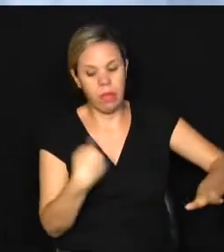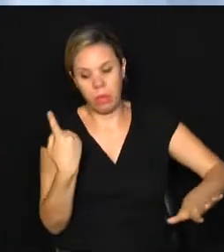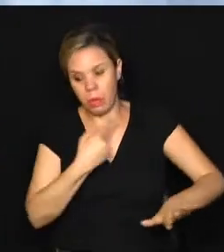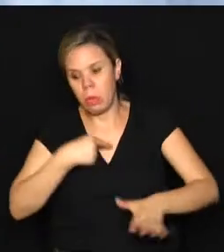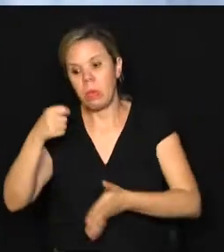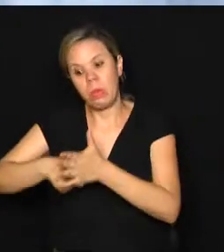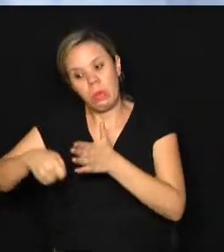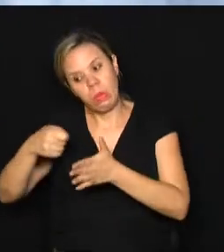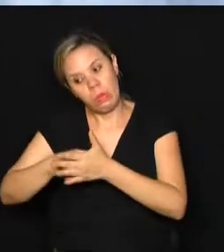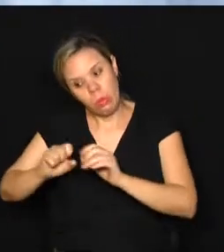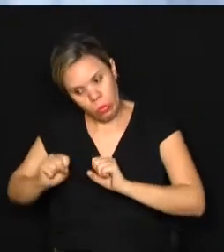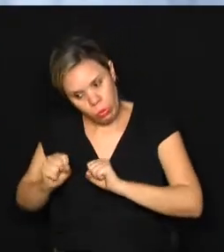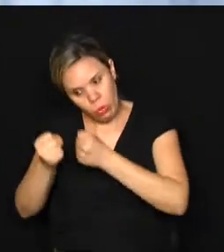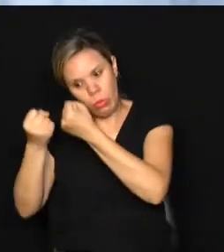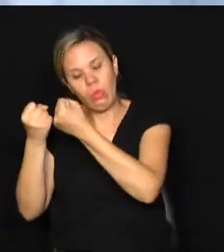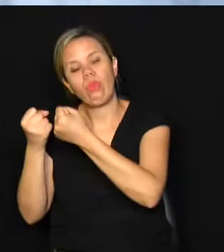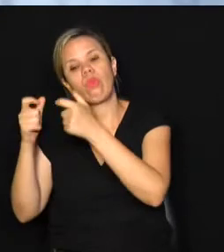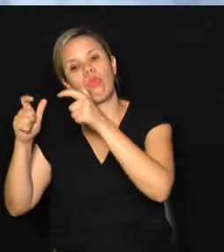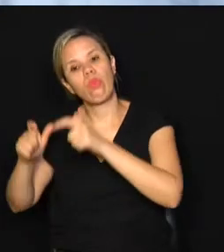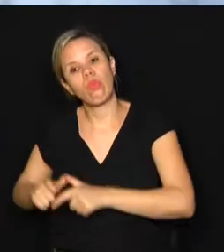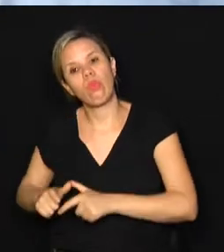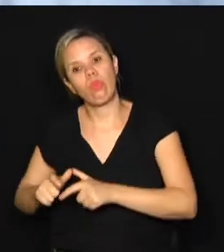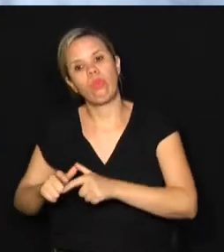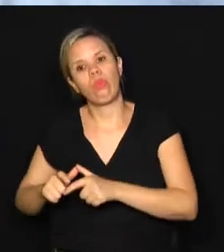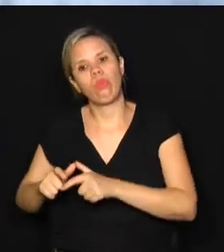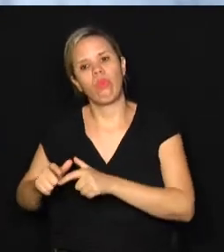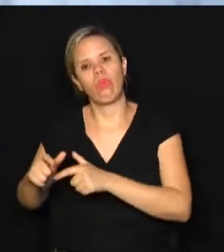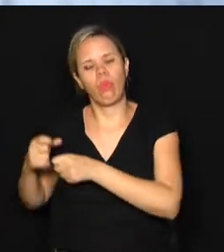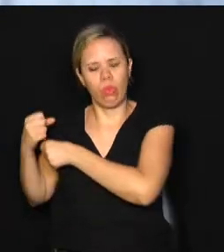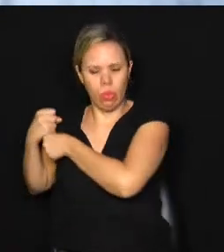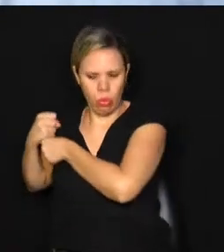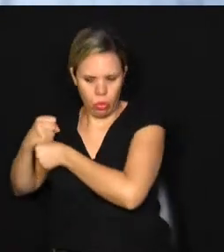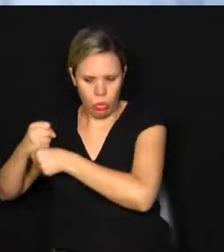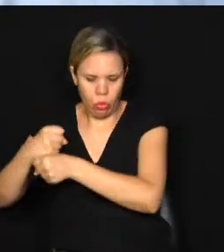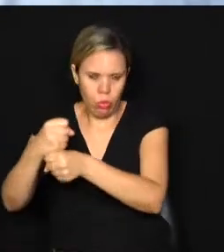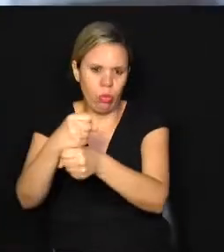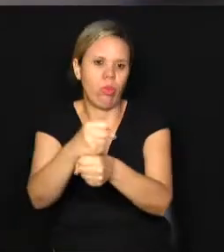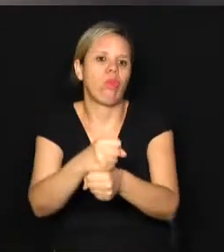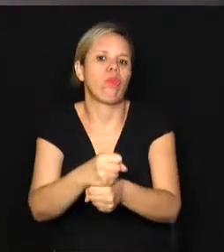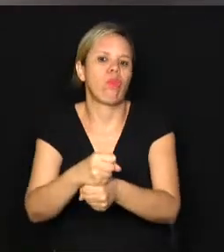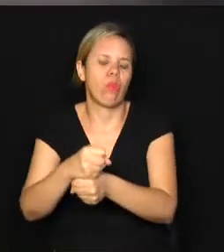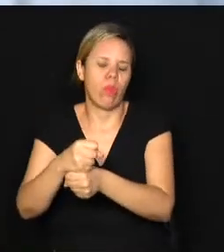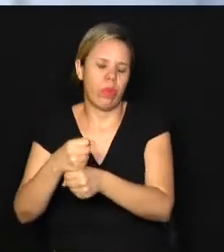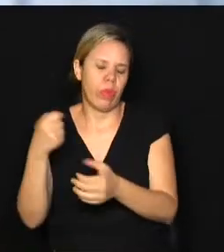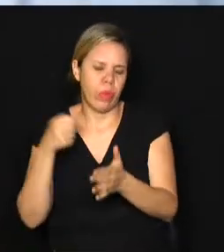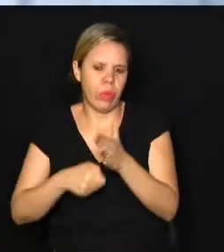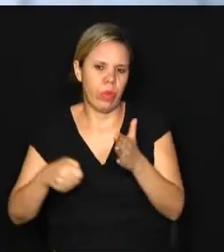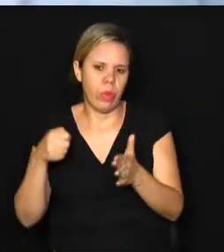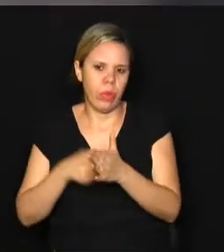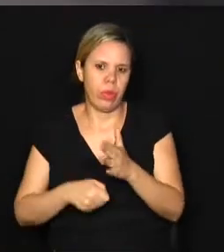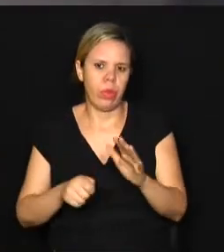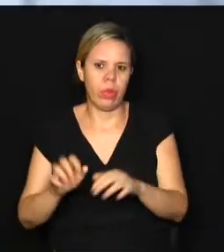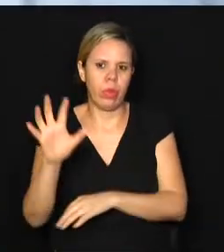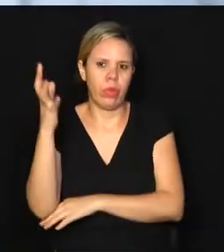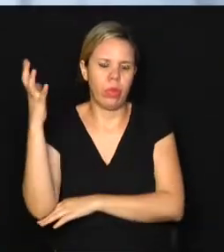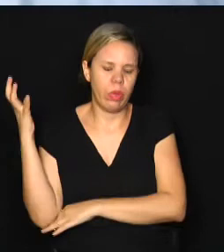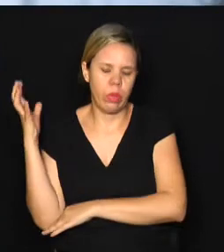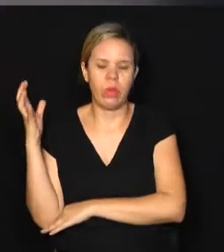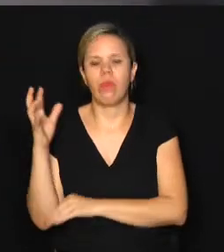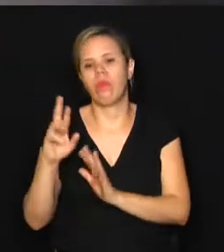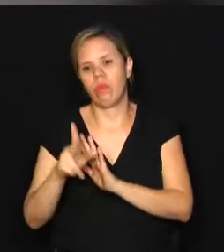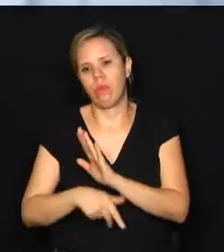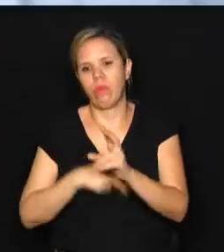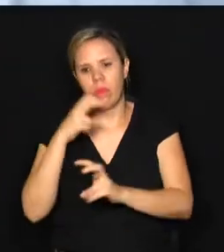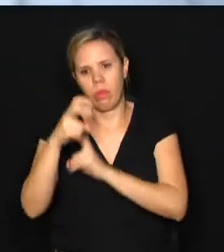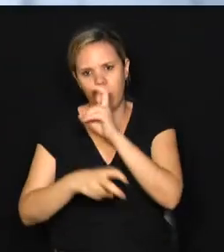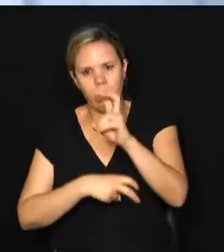a defesa do patrimônio transgeracional, né? Fizemos luta pelo Bosque de Jequitibás, pela Mata Santa Genebra, pela